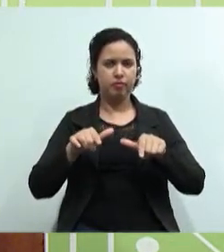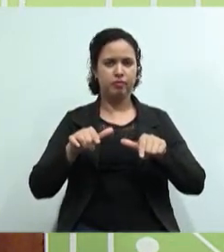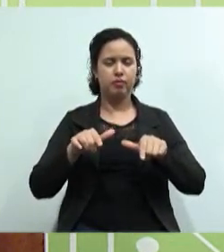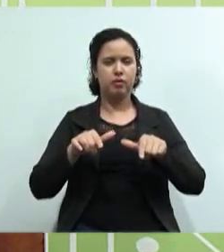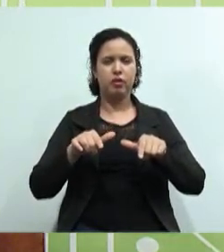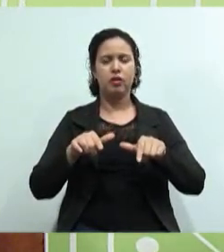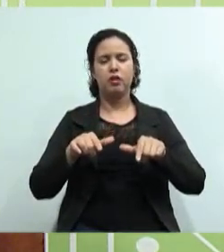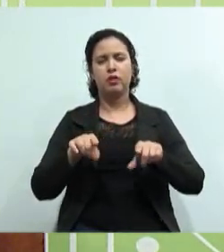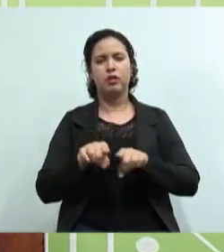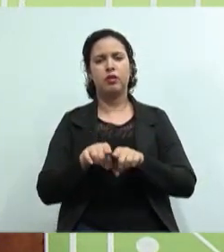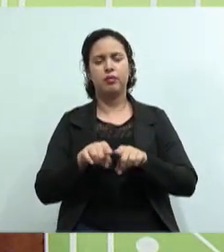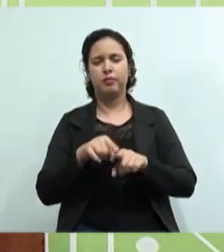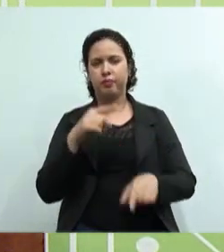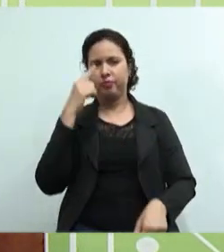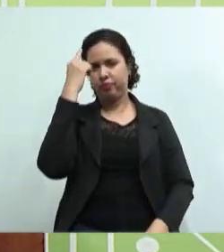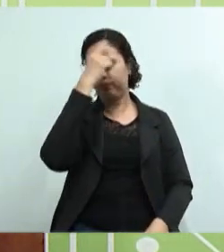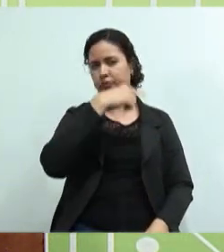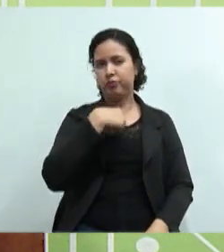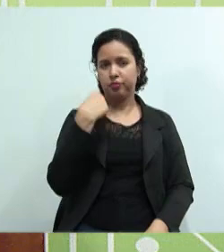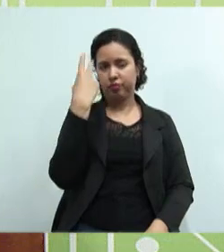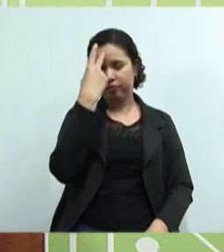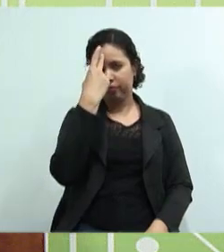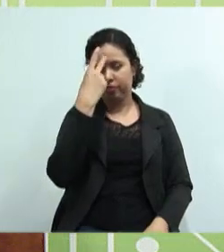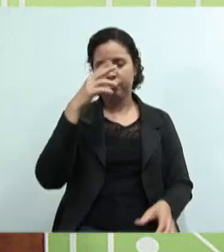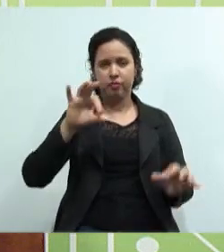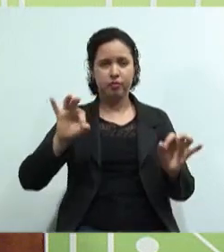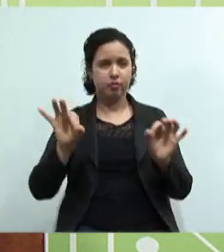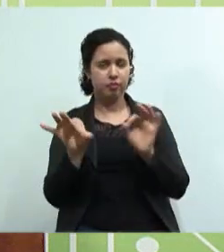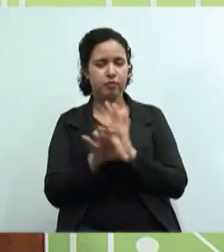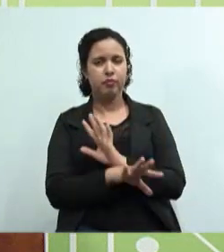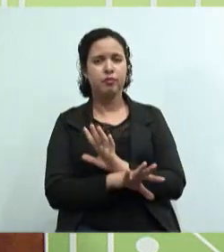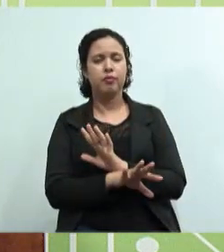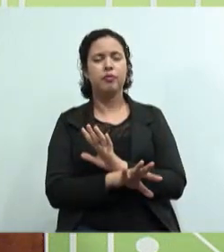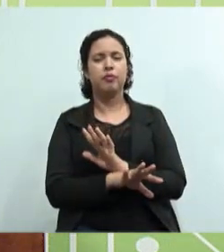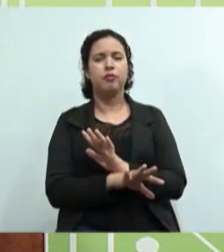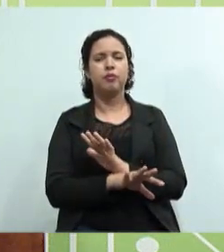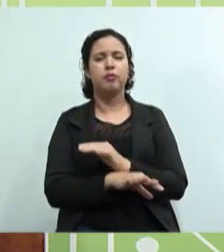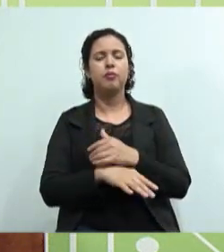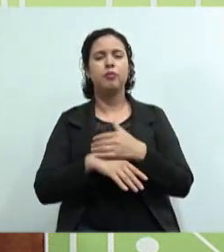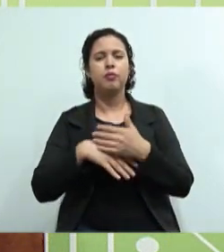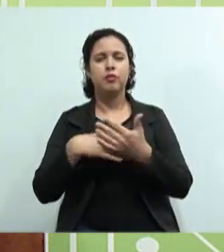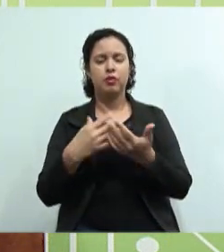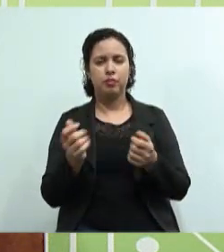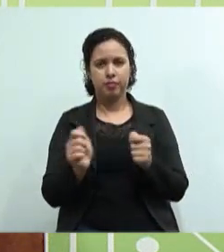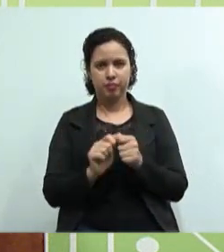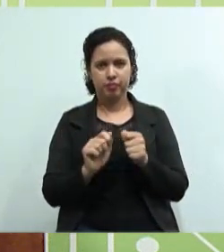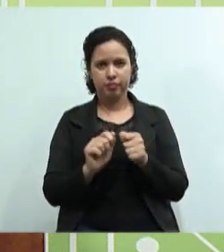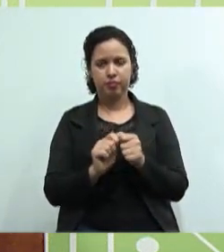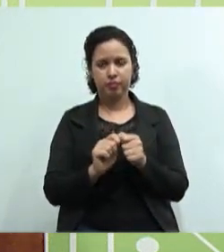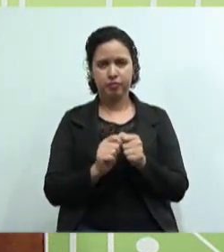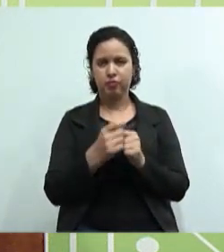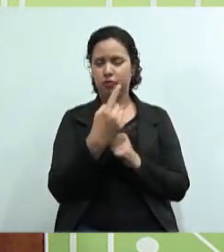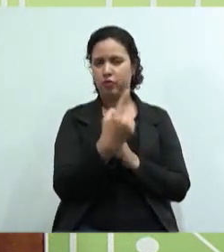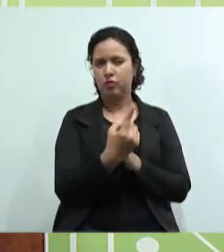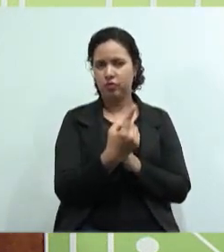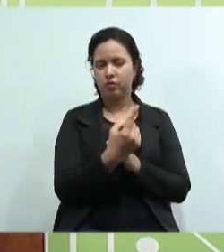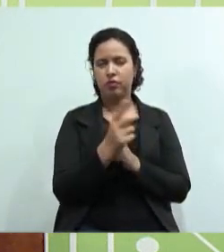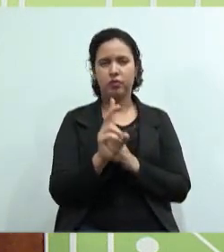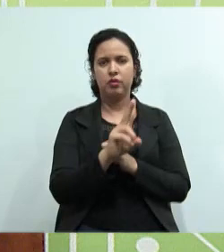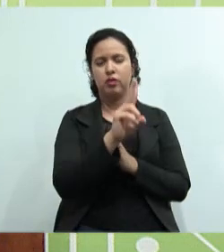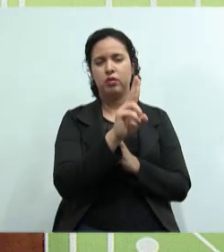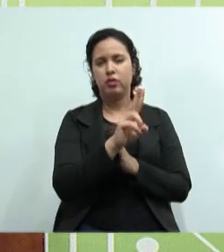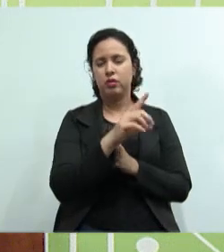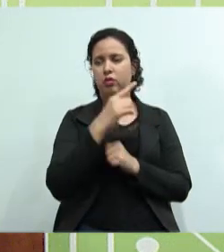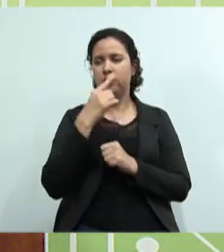horas para deixar o pudim pronto. Então, esse é o custo variável unitário. Para produzir um é um valor, para produzir